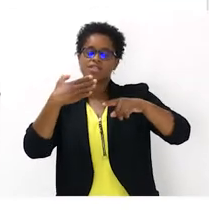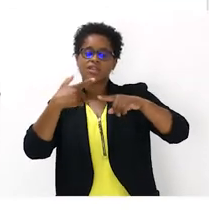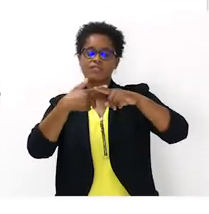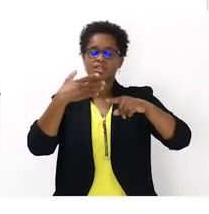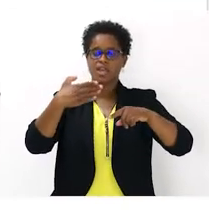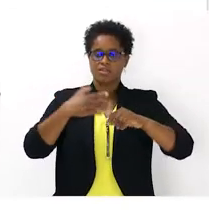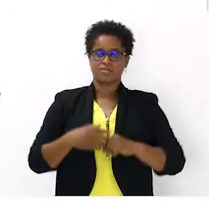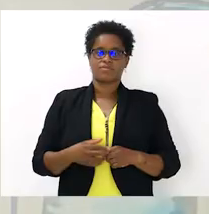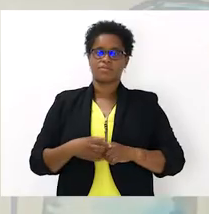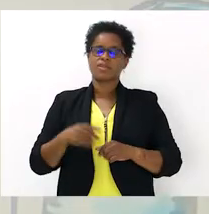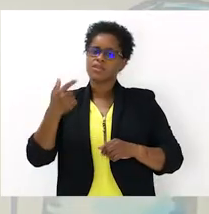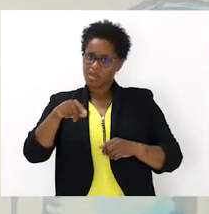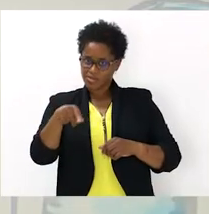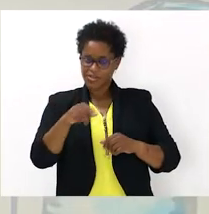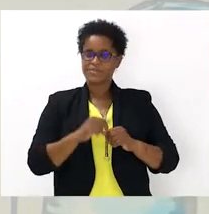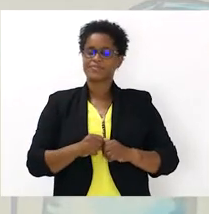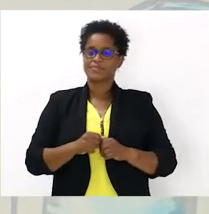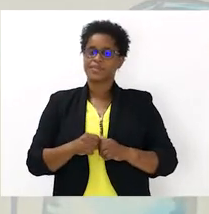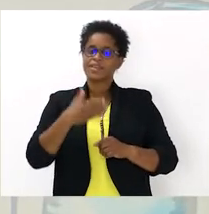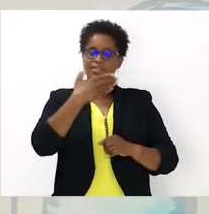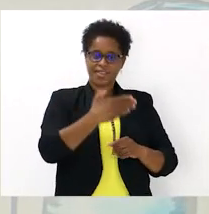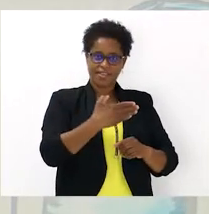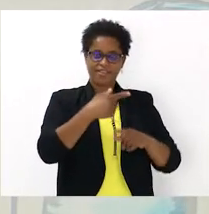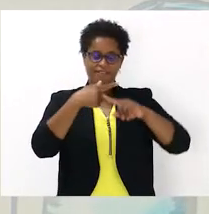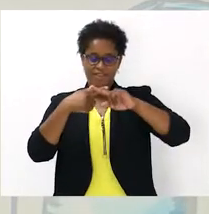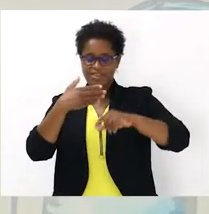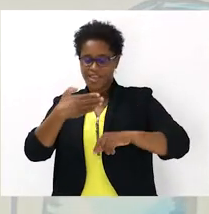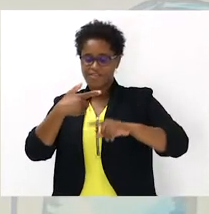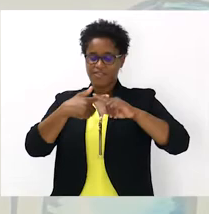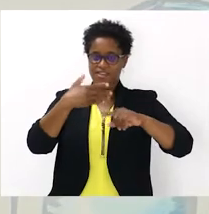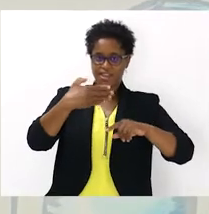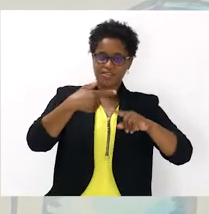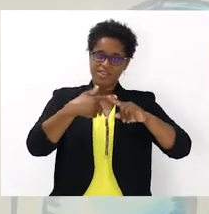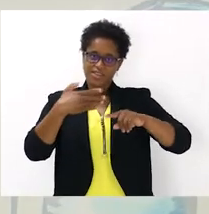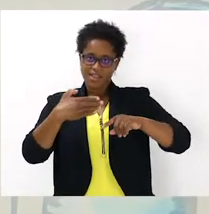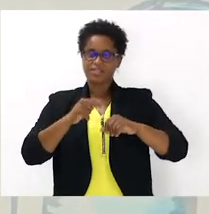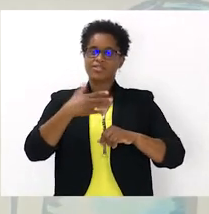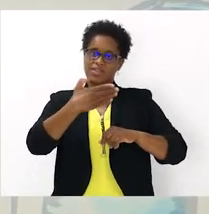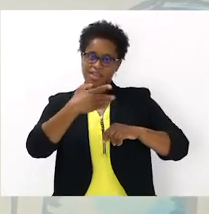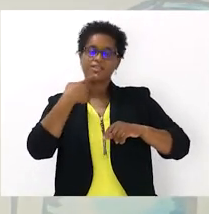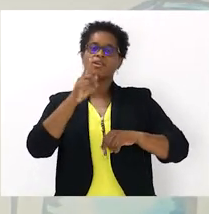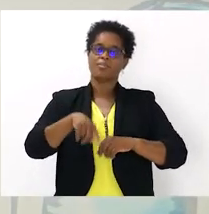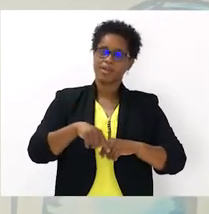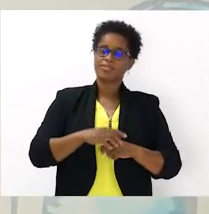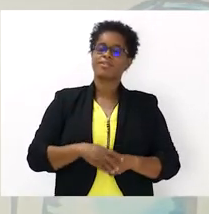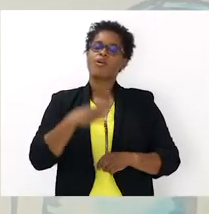7 vezes 7. Temos aqui 7 vezes 7 vezes 7 vezes 7. O 7 repete